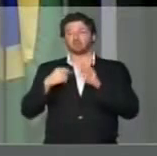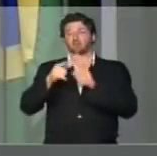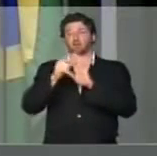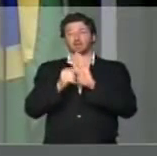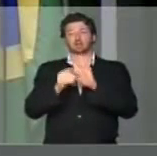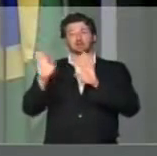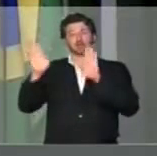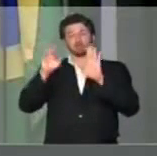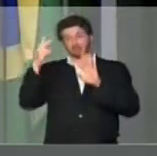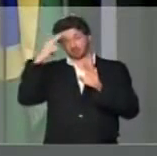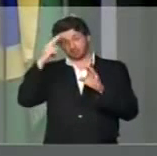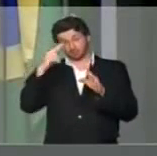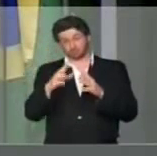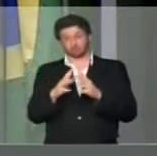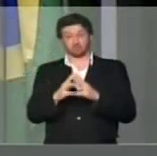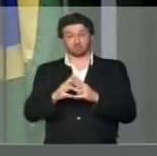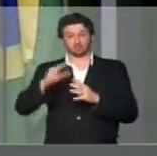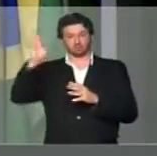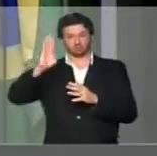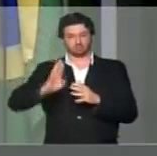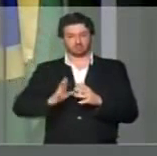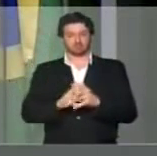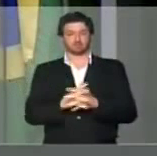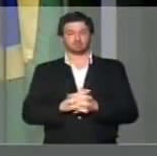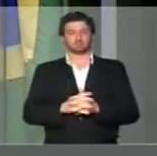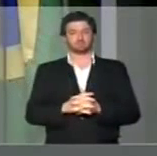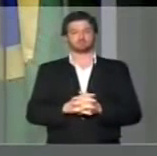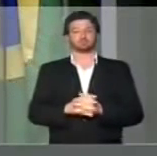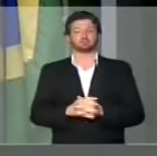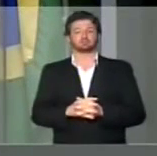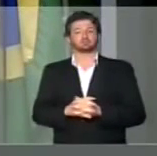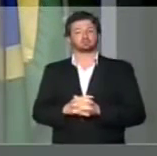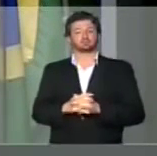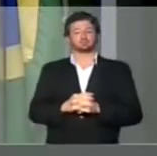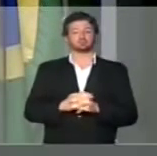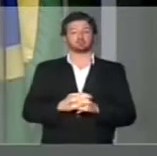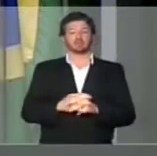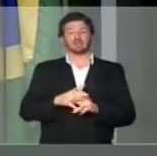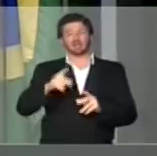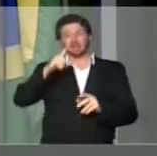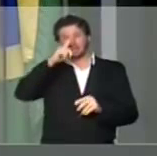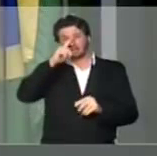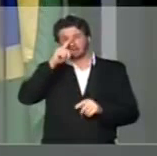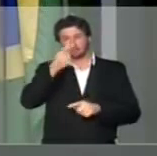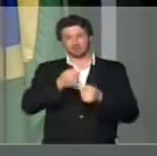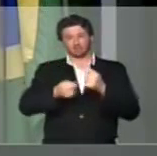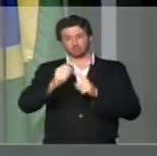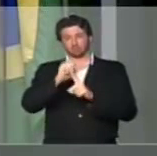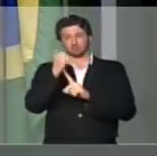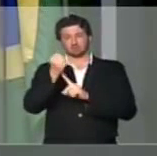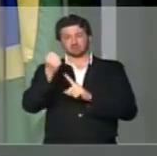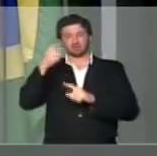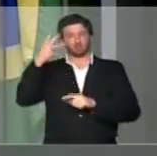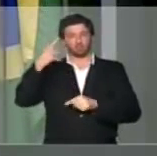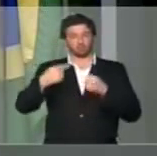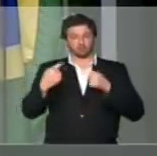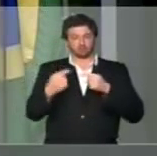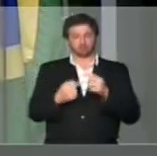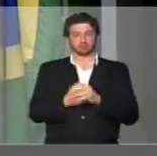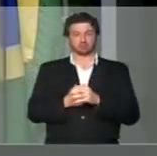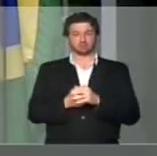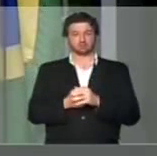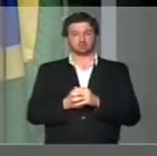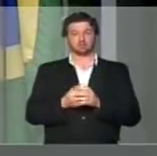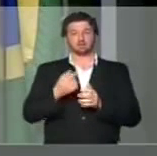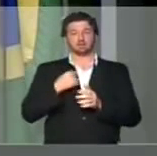esse período da história brasileira. A crise econômica, social e política